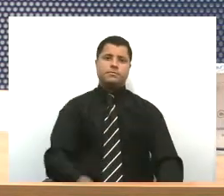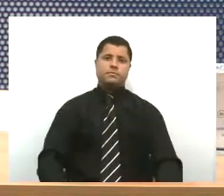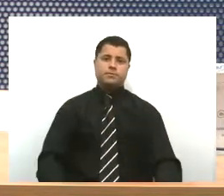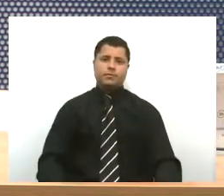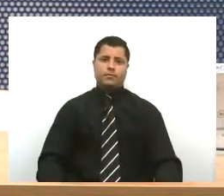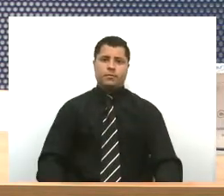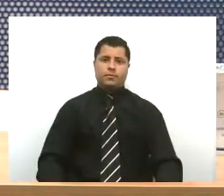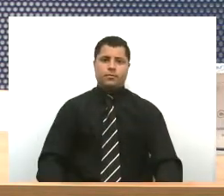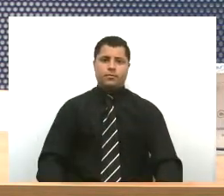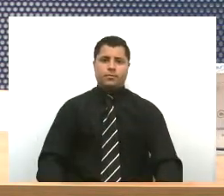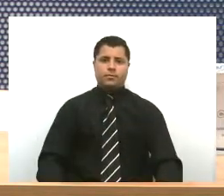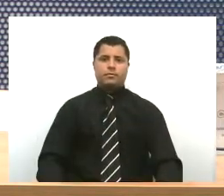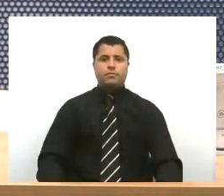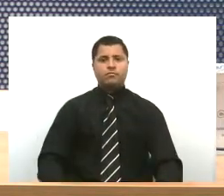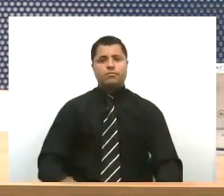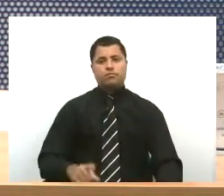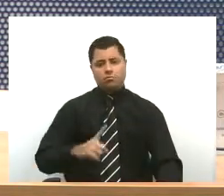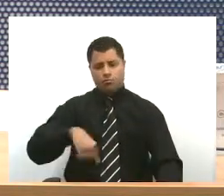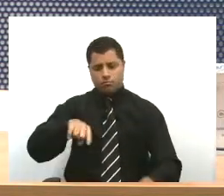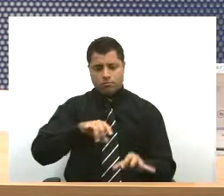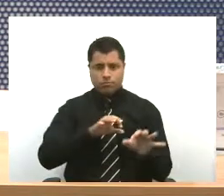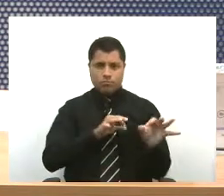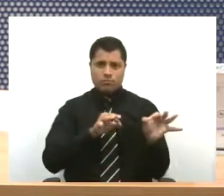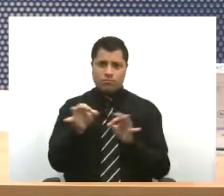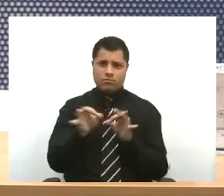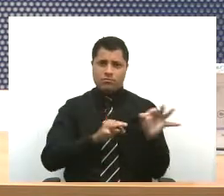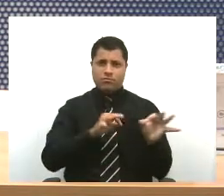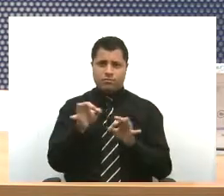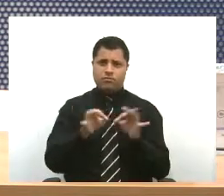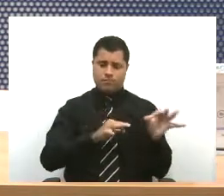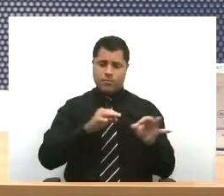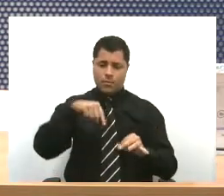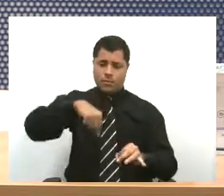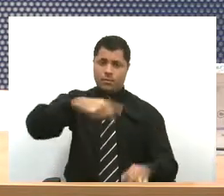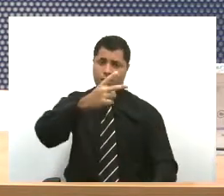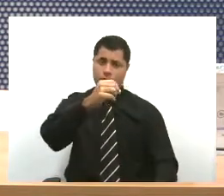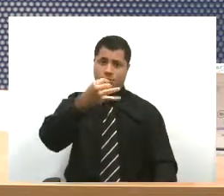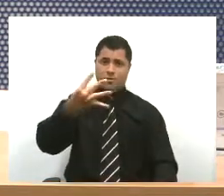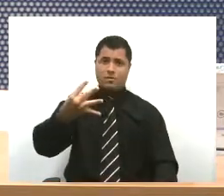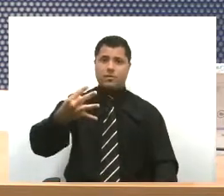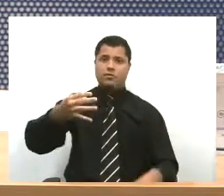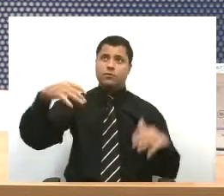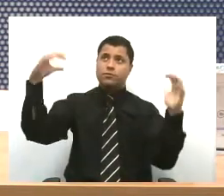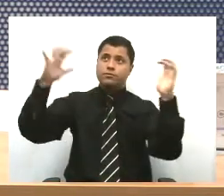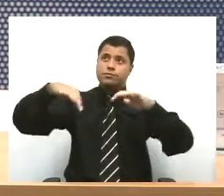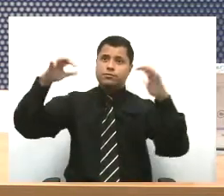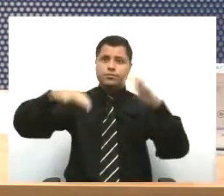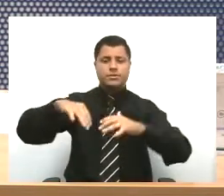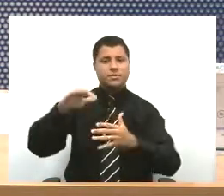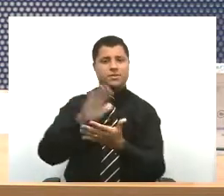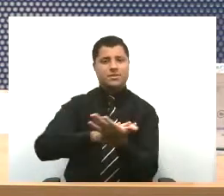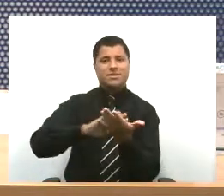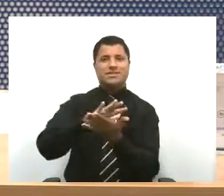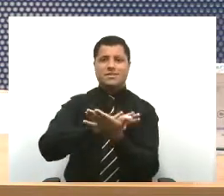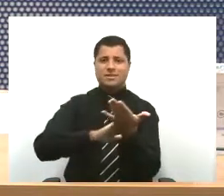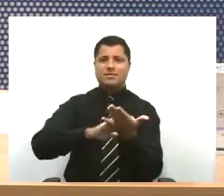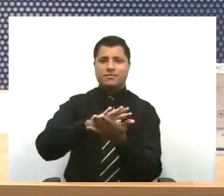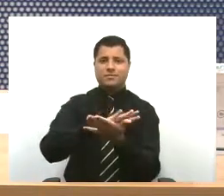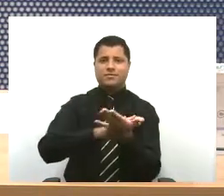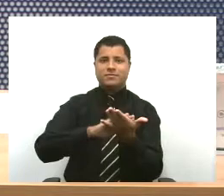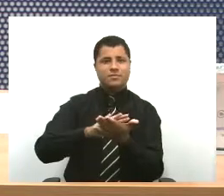O estoque estratégico este ano, por incrível que pareça, pela falta de chuva no estado de São Paulo, está